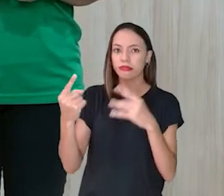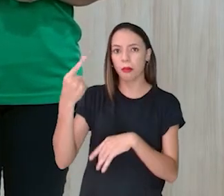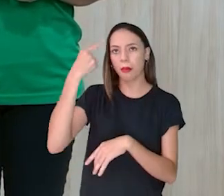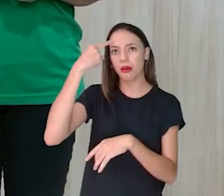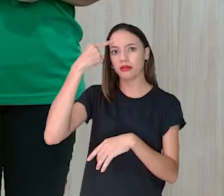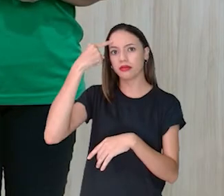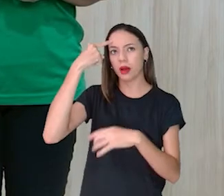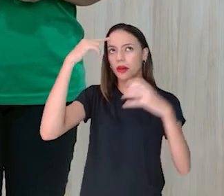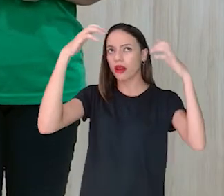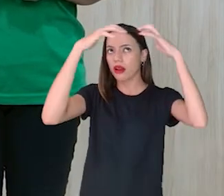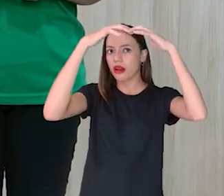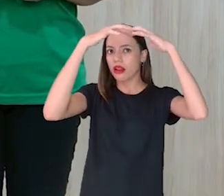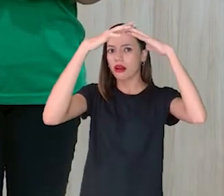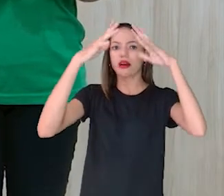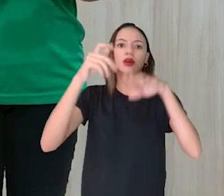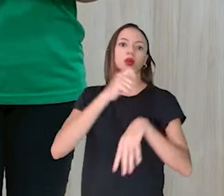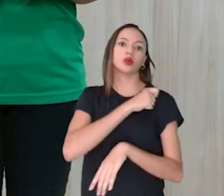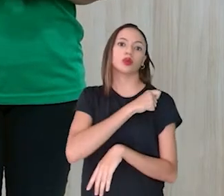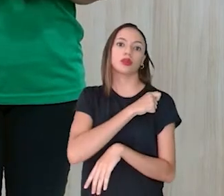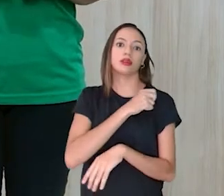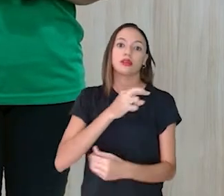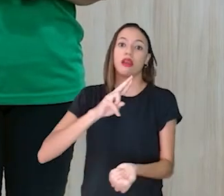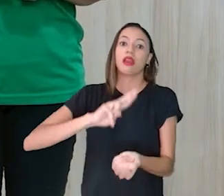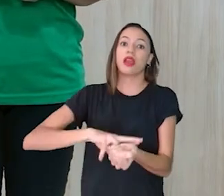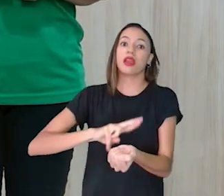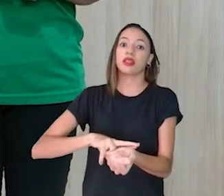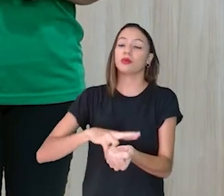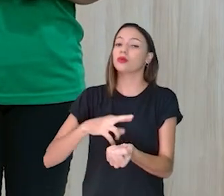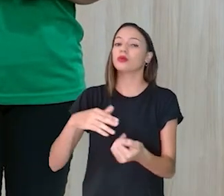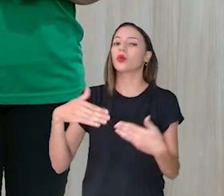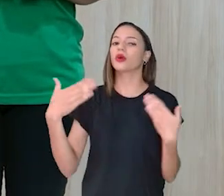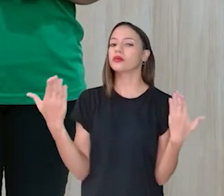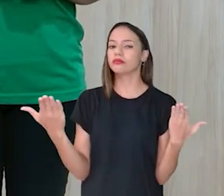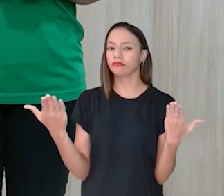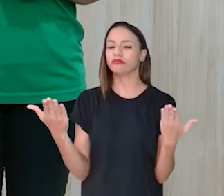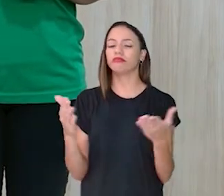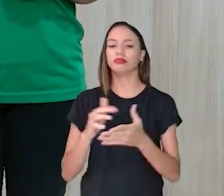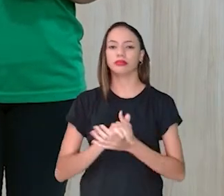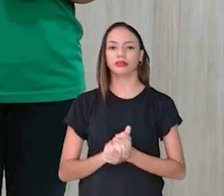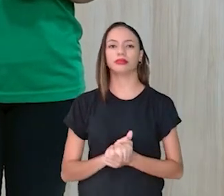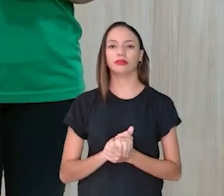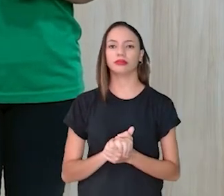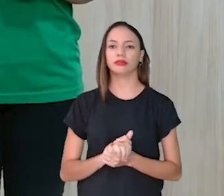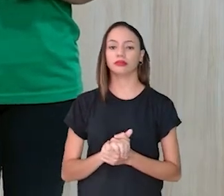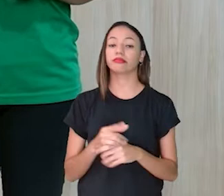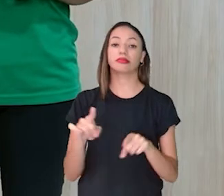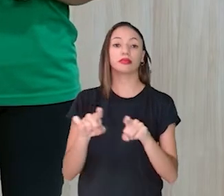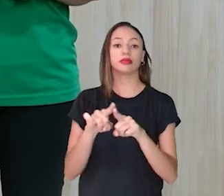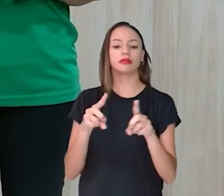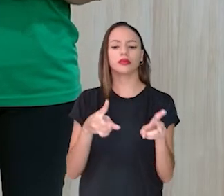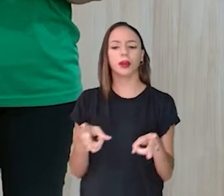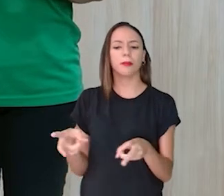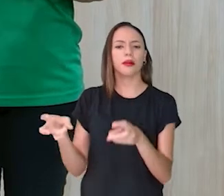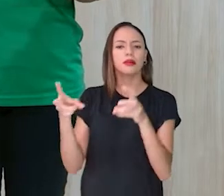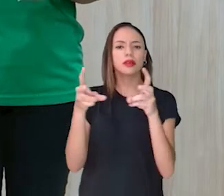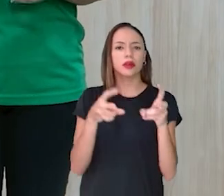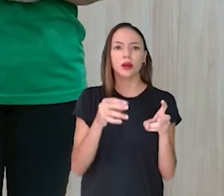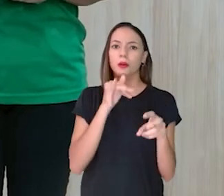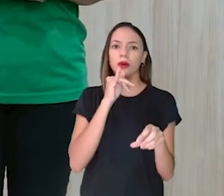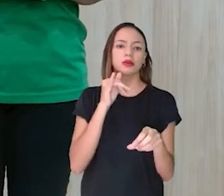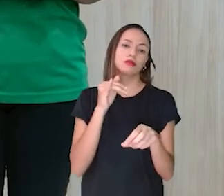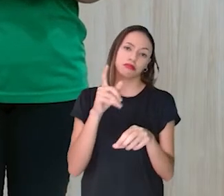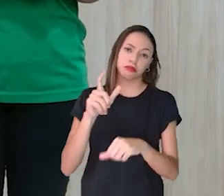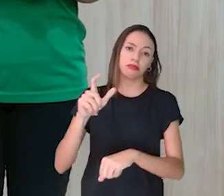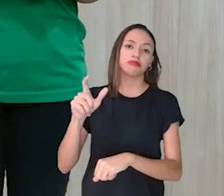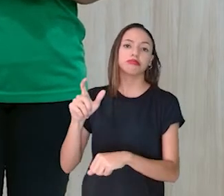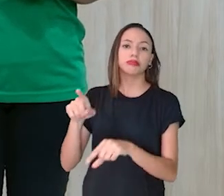nosso estudante, qual é o ritmo desse pensamento, não é? E identificar, até para conversar com a